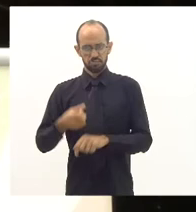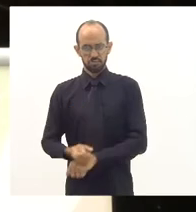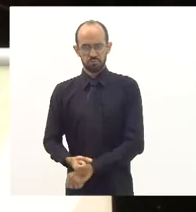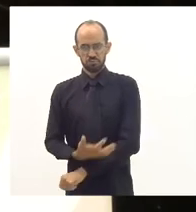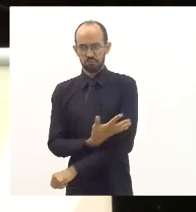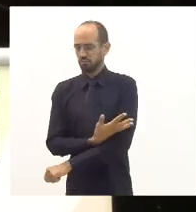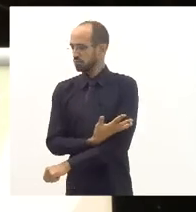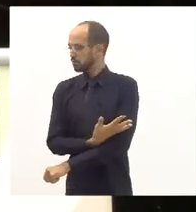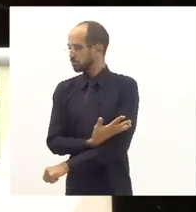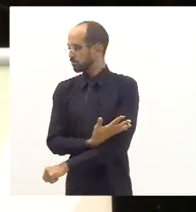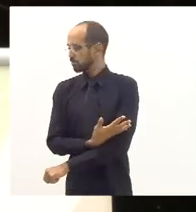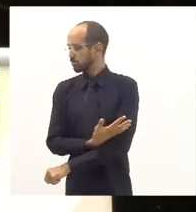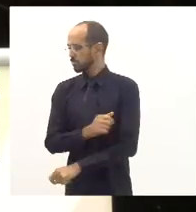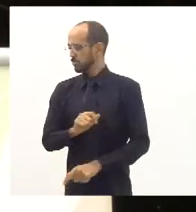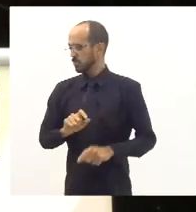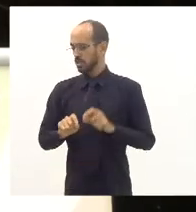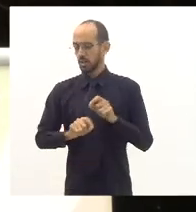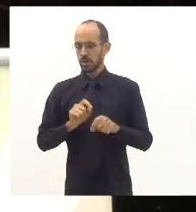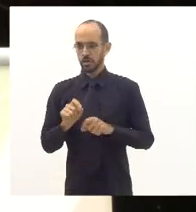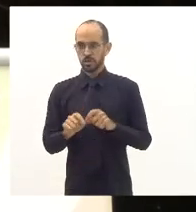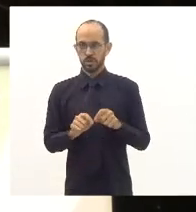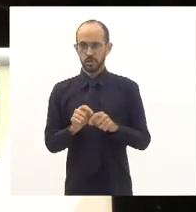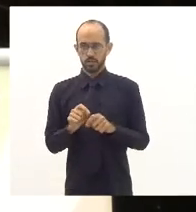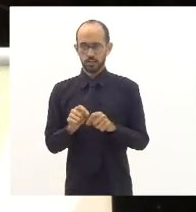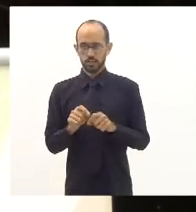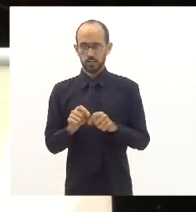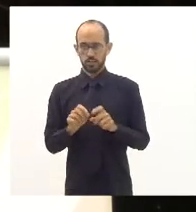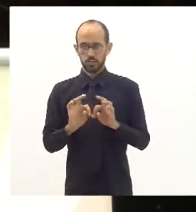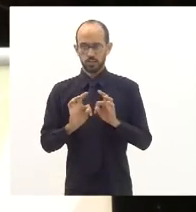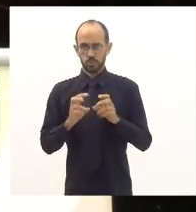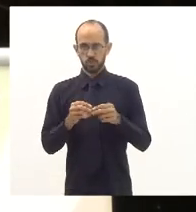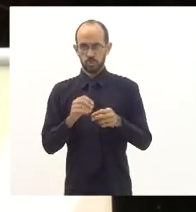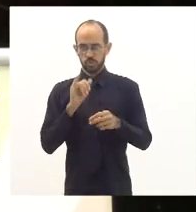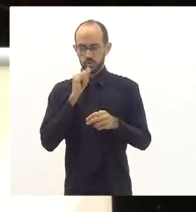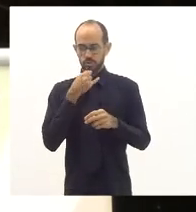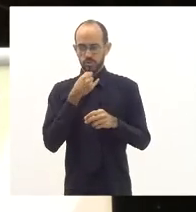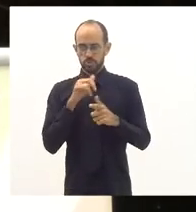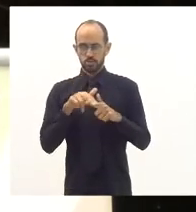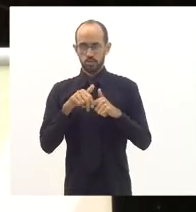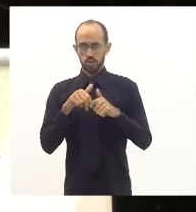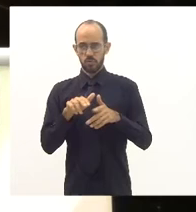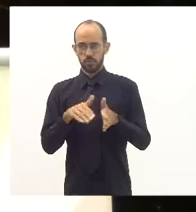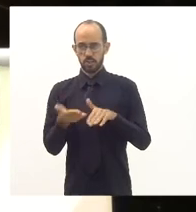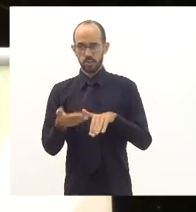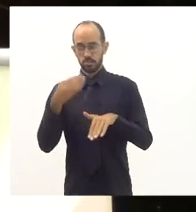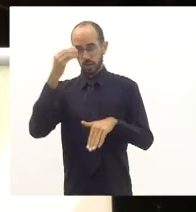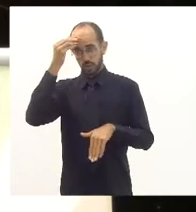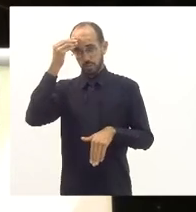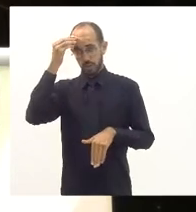assim, ficamos todos muito tristes com o falecimento dela.